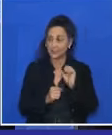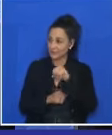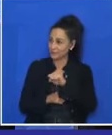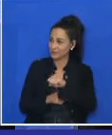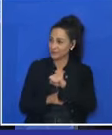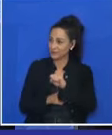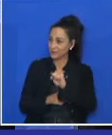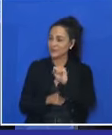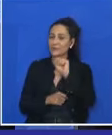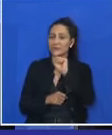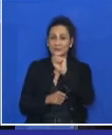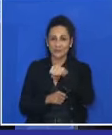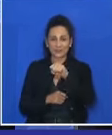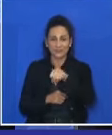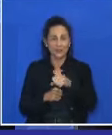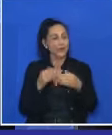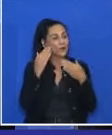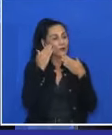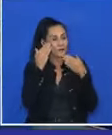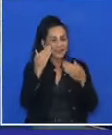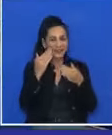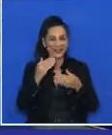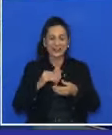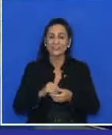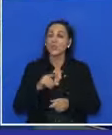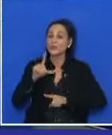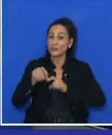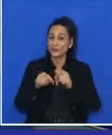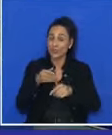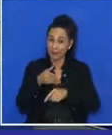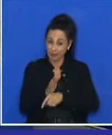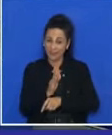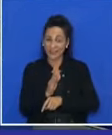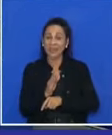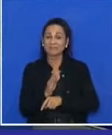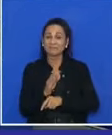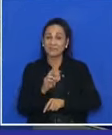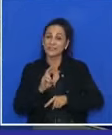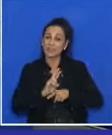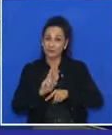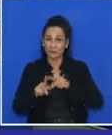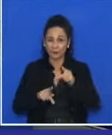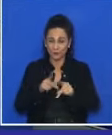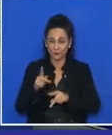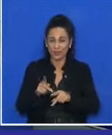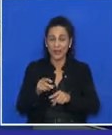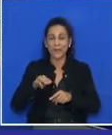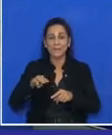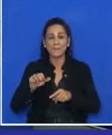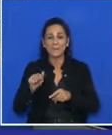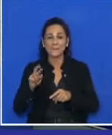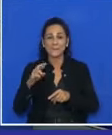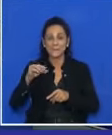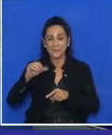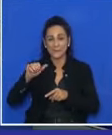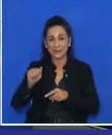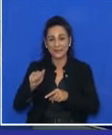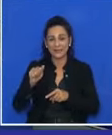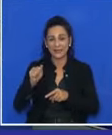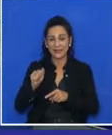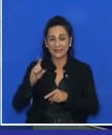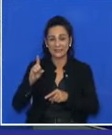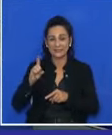Sim, confirmo. Confirmo. Obrigado. Sorteio realizado, validado pelas auditoras populares, a Maria Santos e a Adelma da